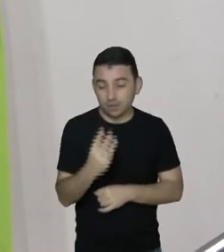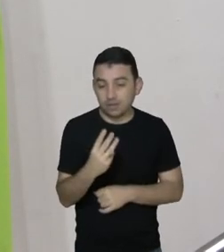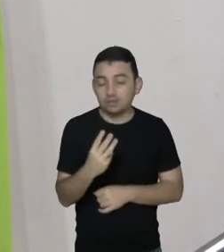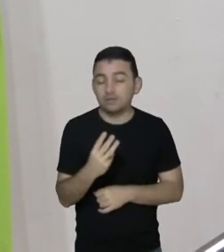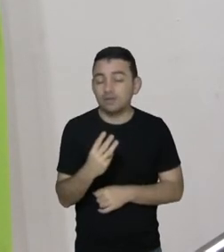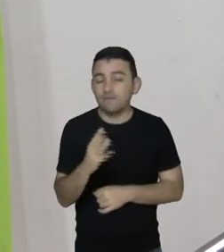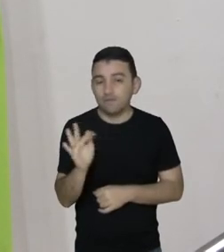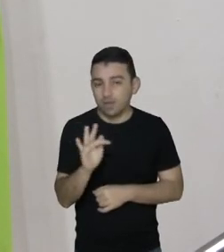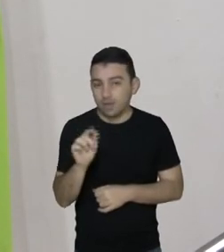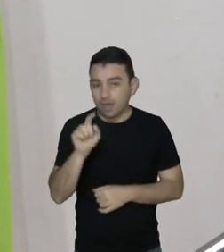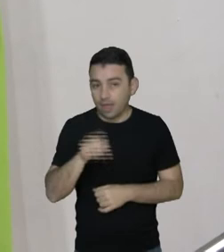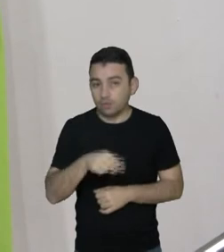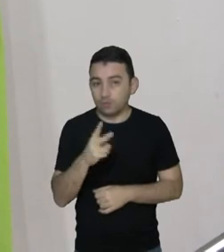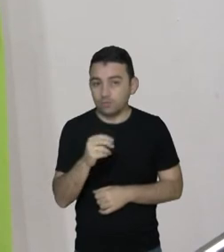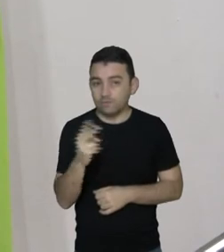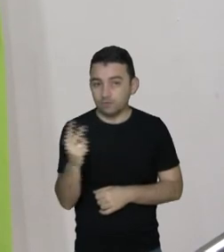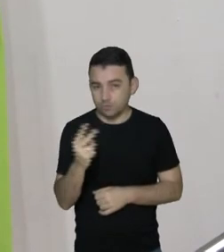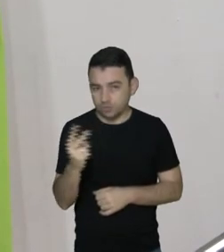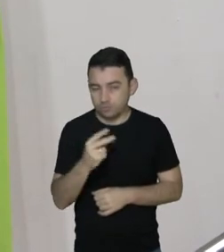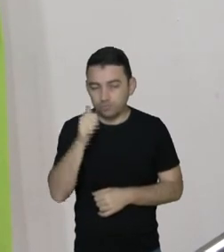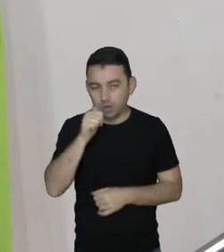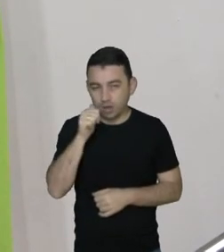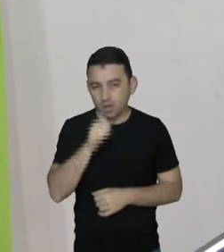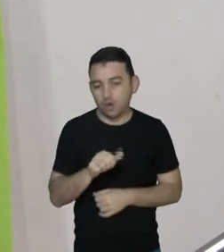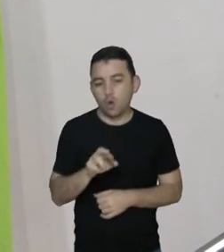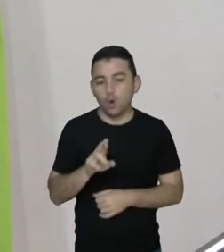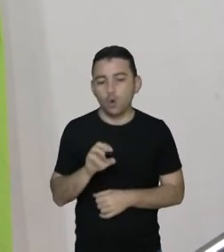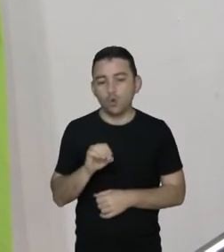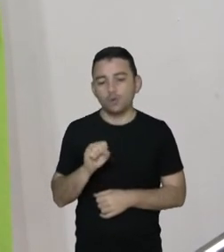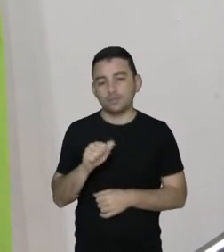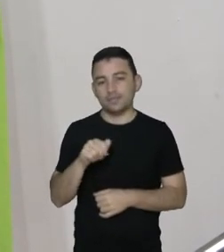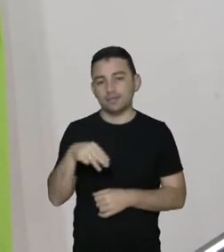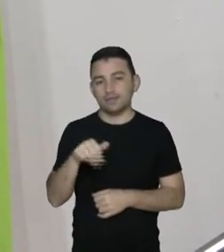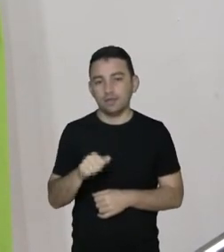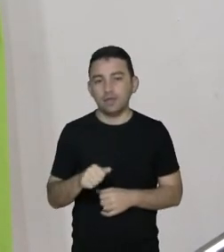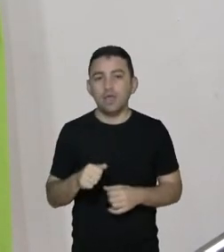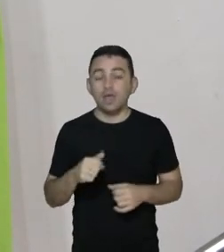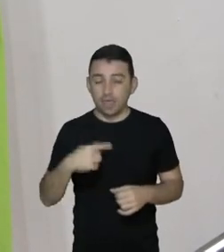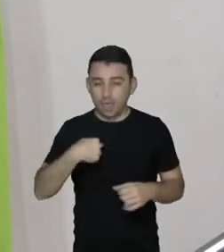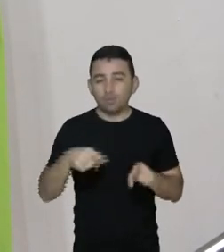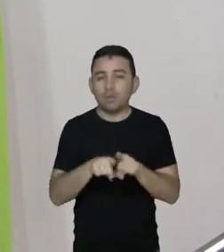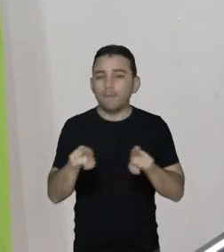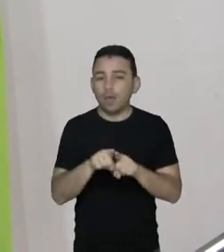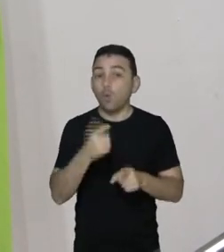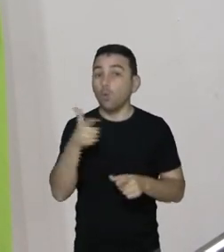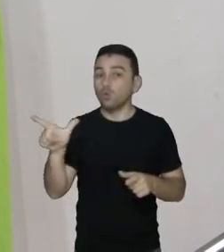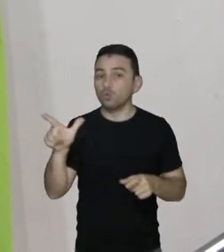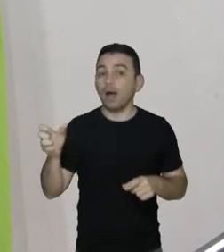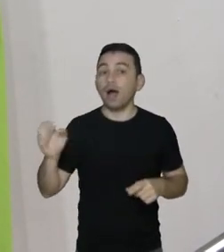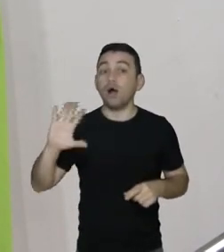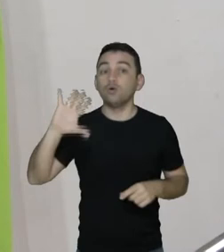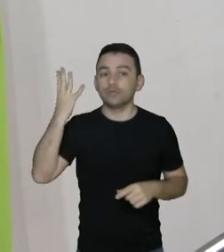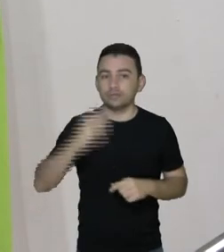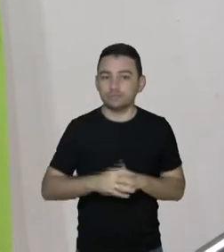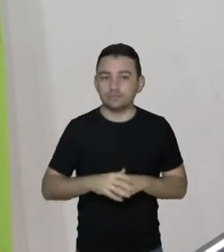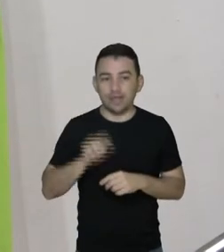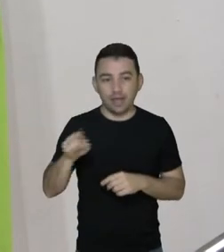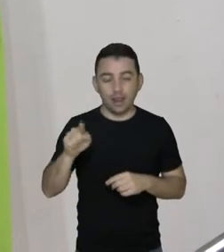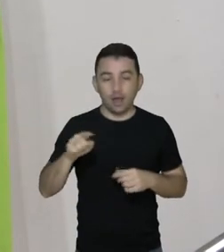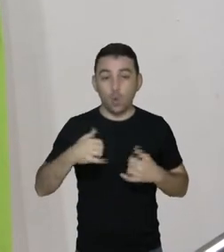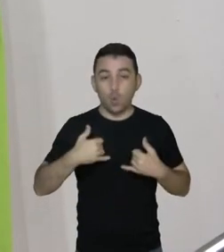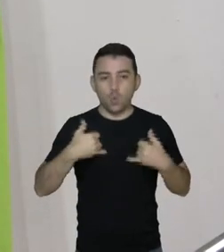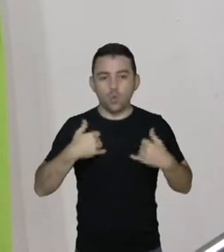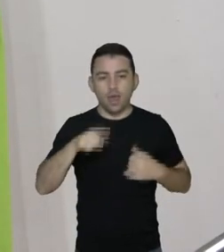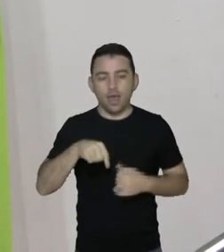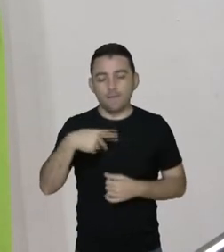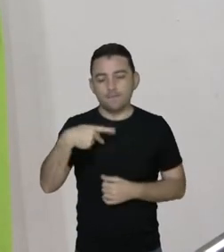2022. É o caso da dona Rosana. Recentemente, eu trouxe aqui para a tribuna um outro caso, o caso do orgulho de ser puta. Desculpem o